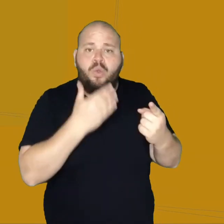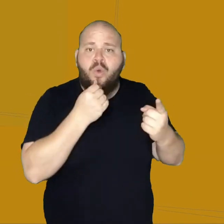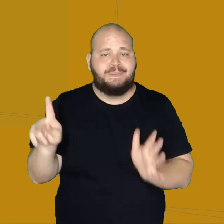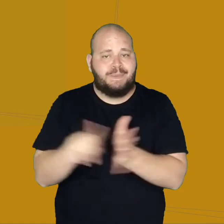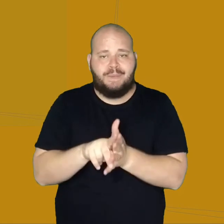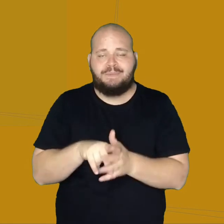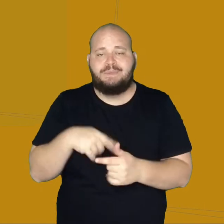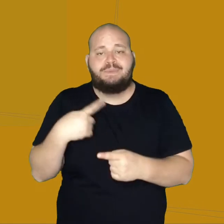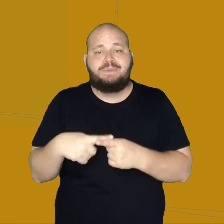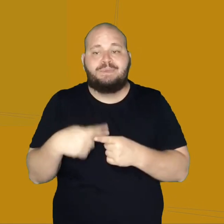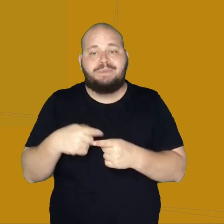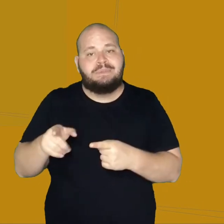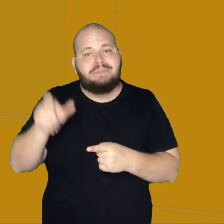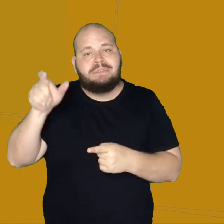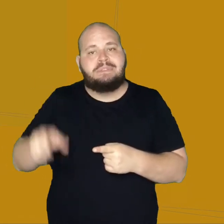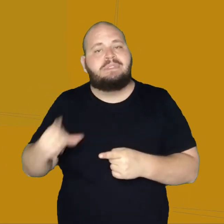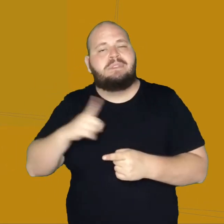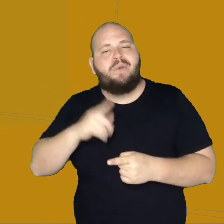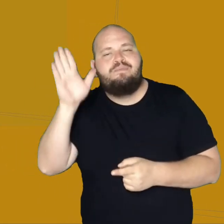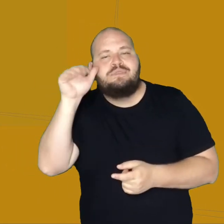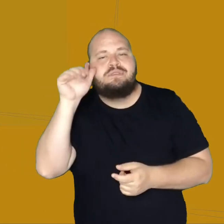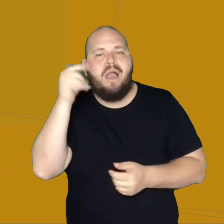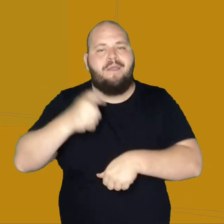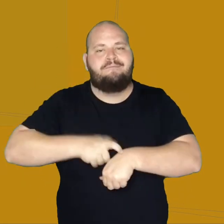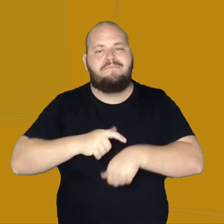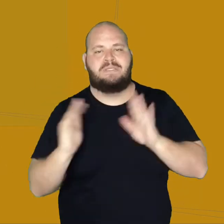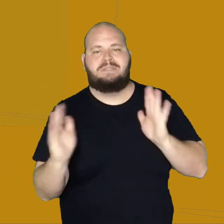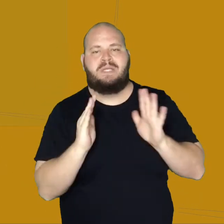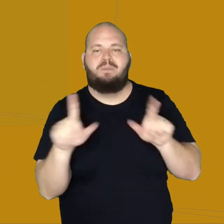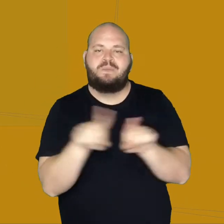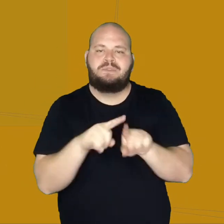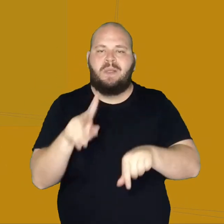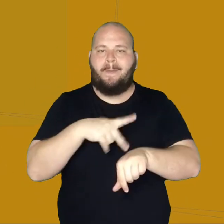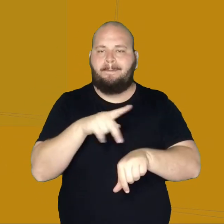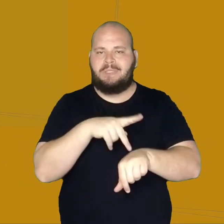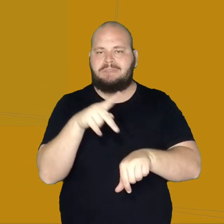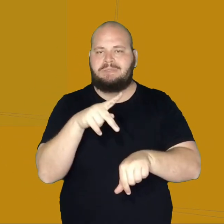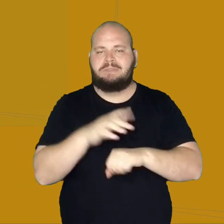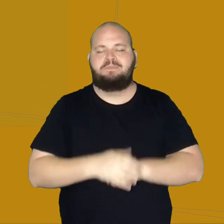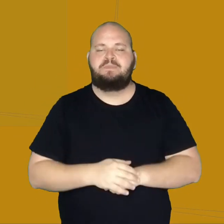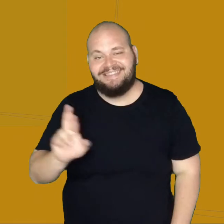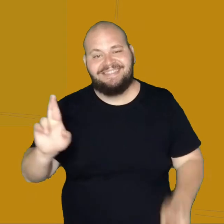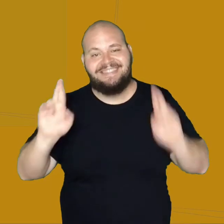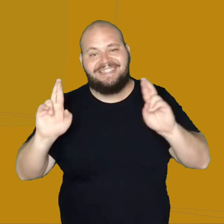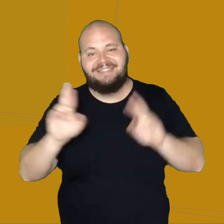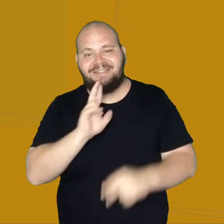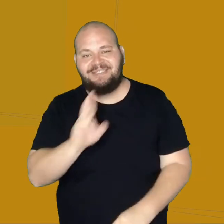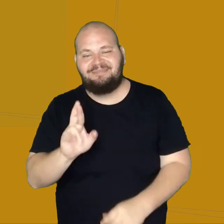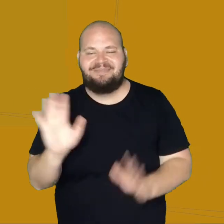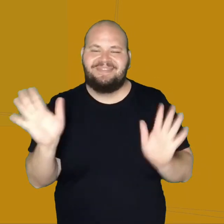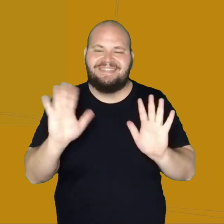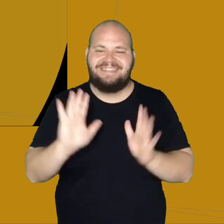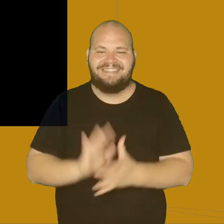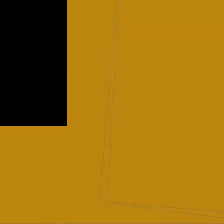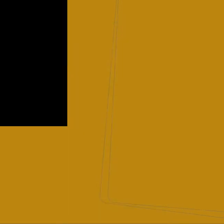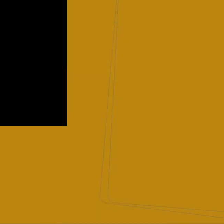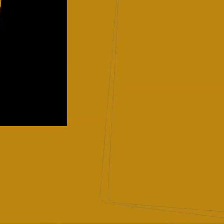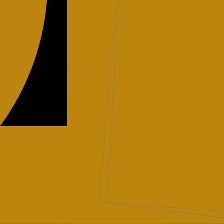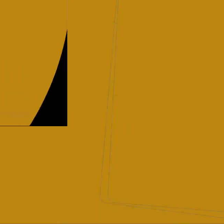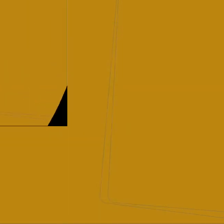experimentados anteriormente nesses contos ou nessas narrativas encontram seu chão nesse momento. Nesse sentido, o ofício do